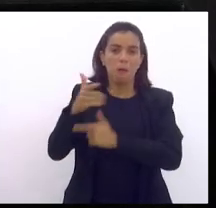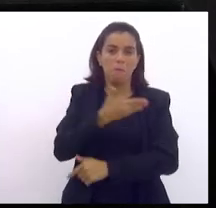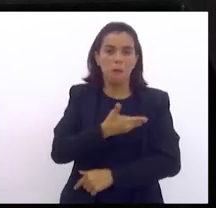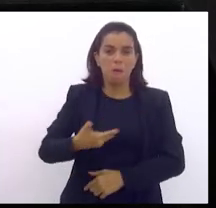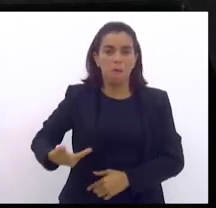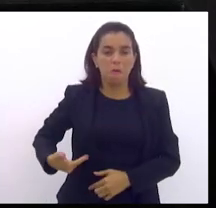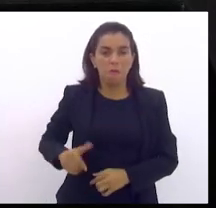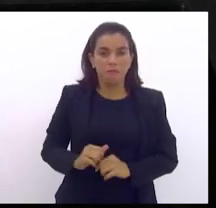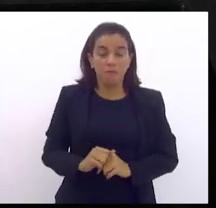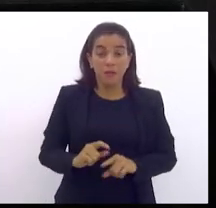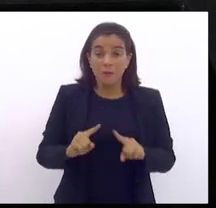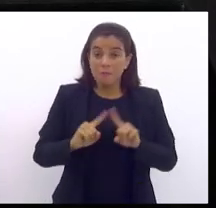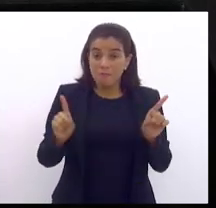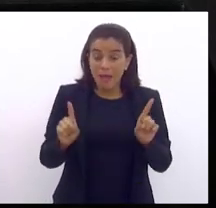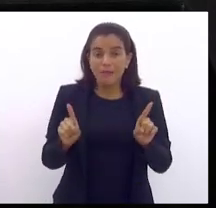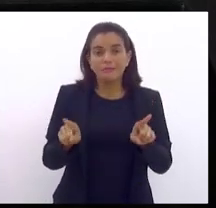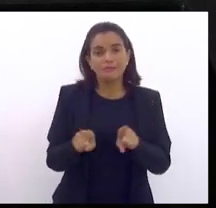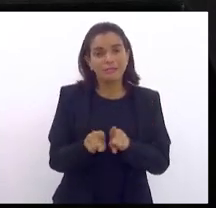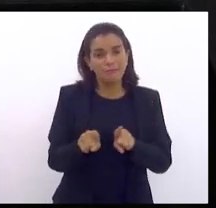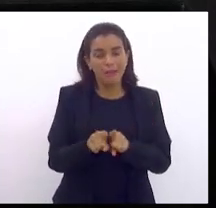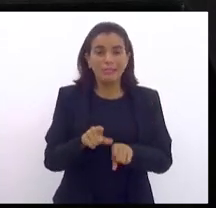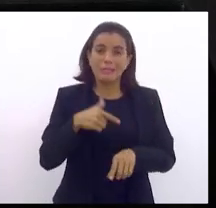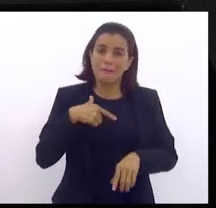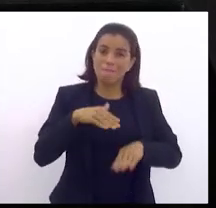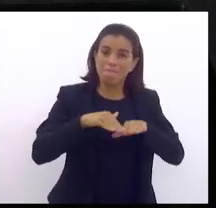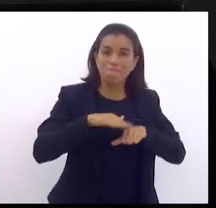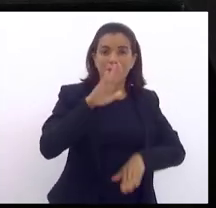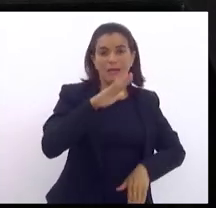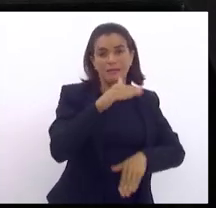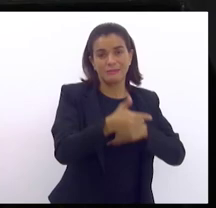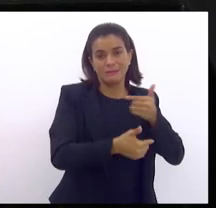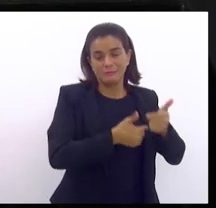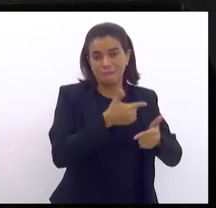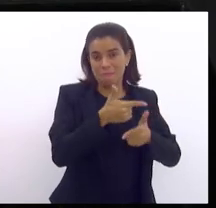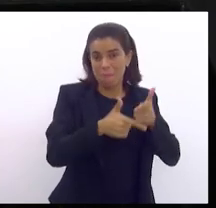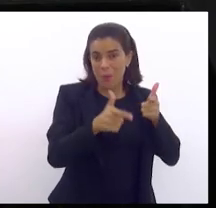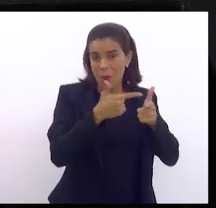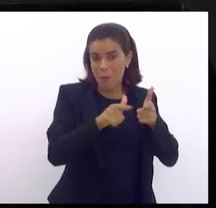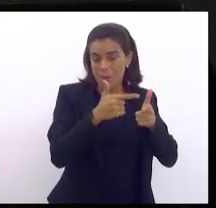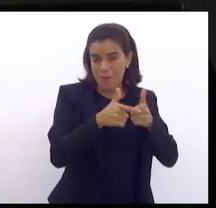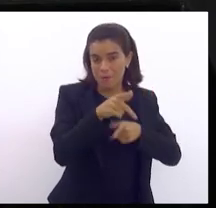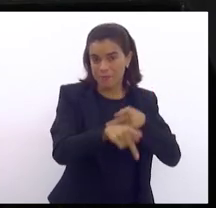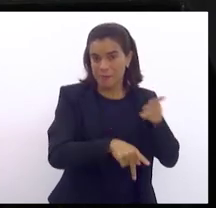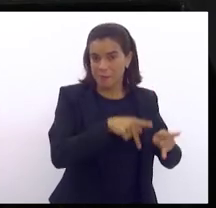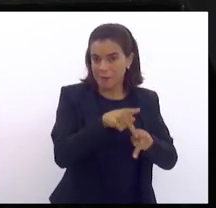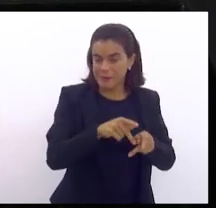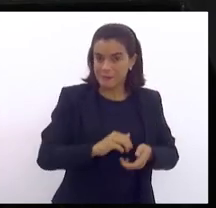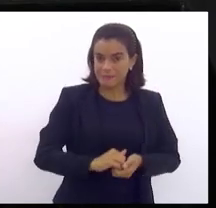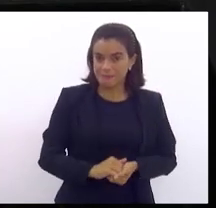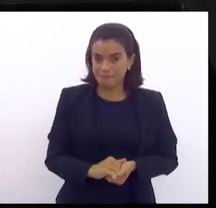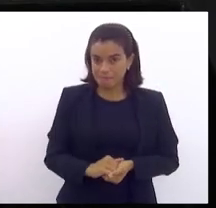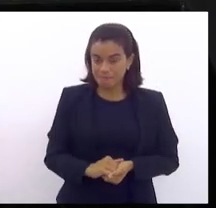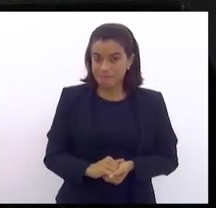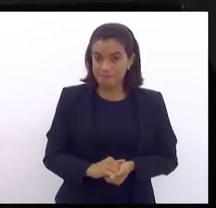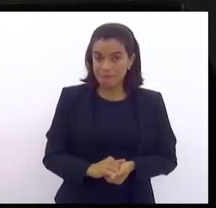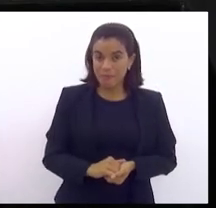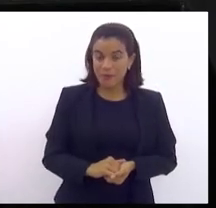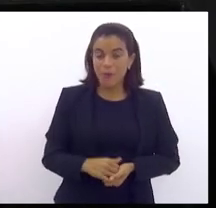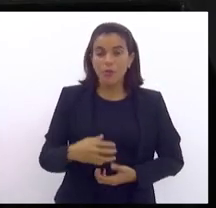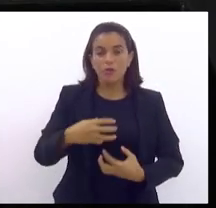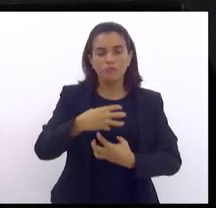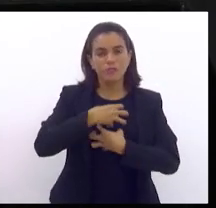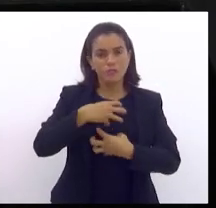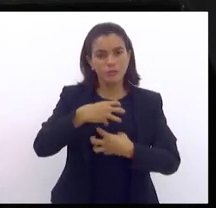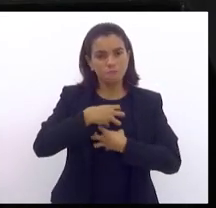Mas, consequentemente, também teríamos mais problemas, Val, para a nossa população. E o espírito